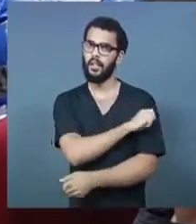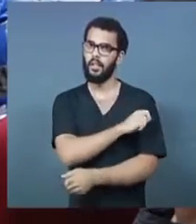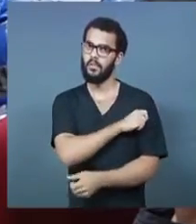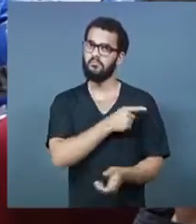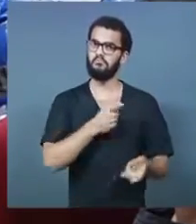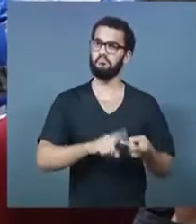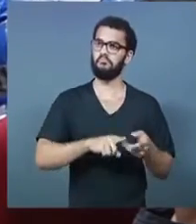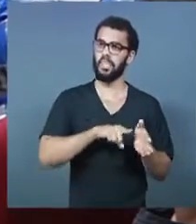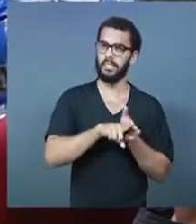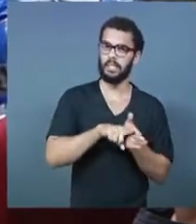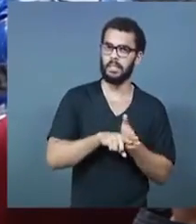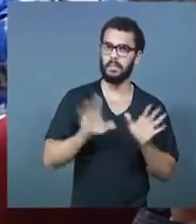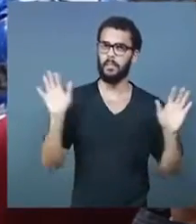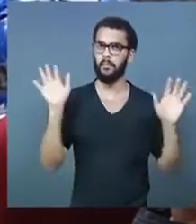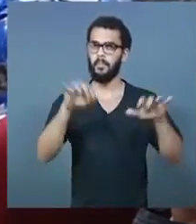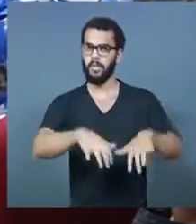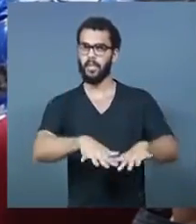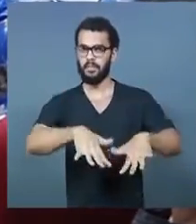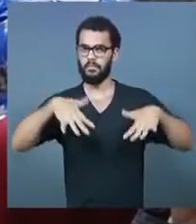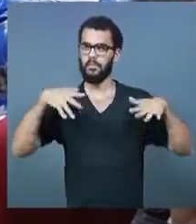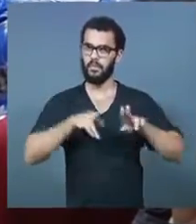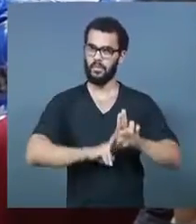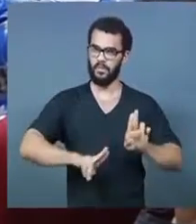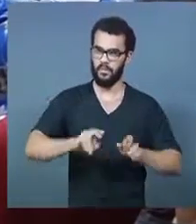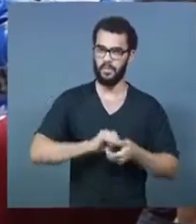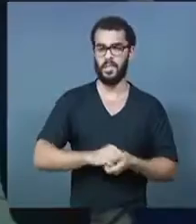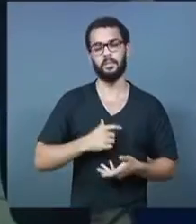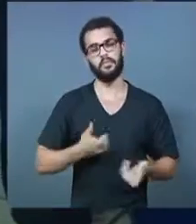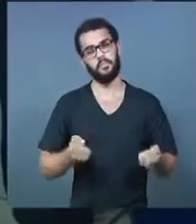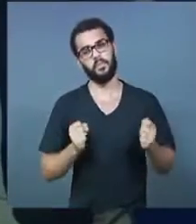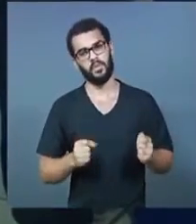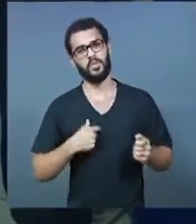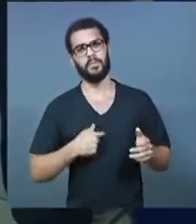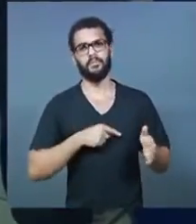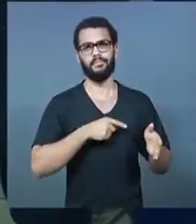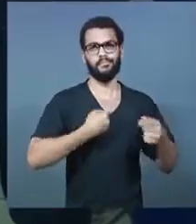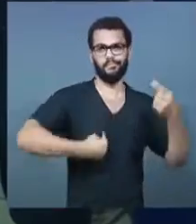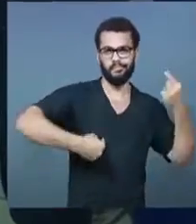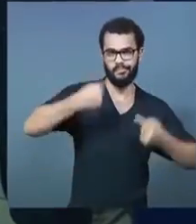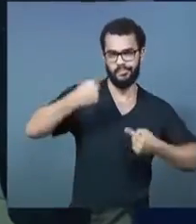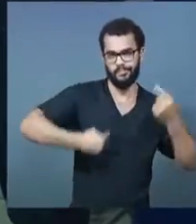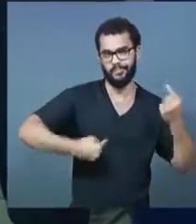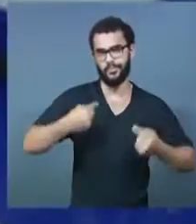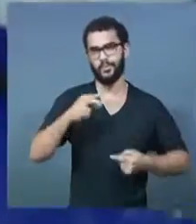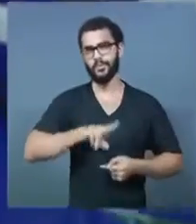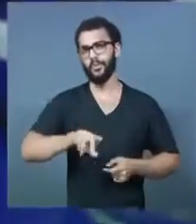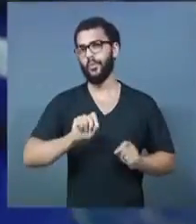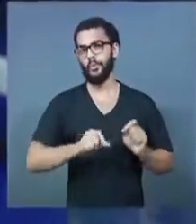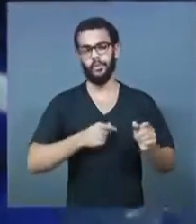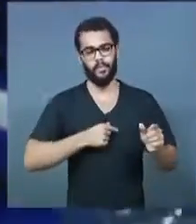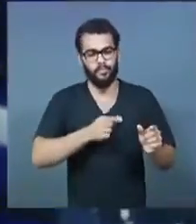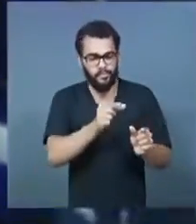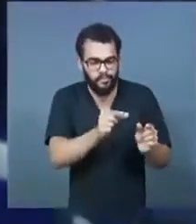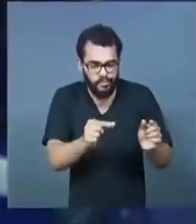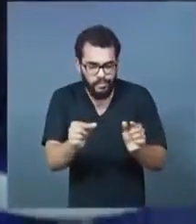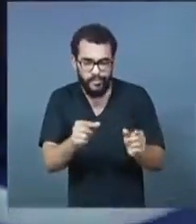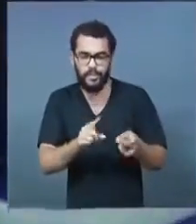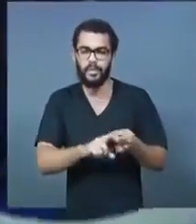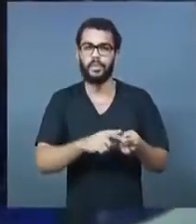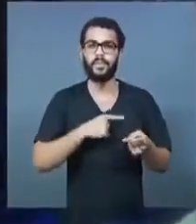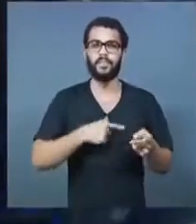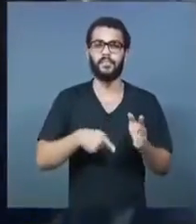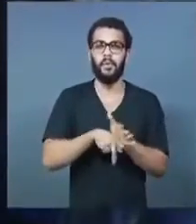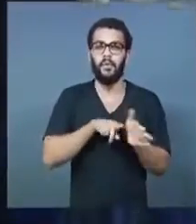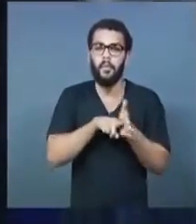UFU. Oportunidade para discutir e apontar novos caminhos no uso de micro-organismos em diversas linhas de